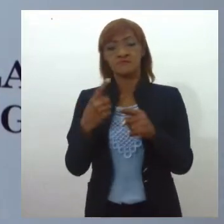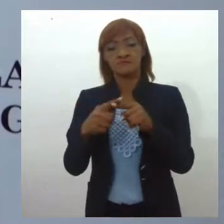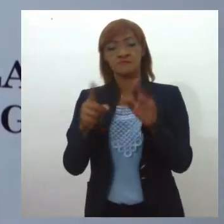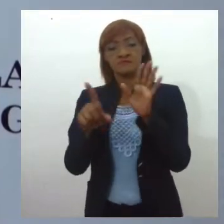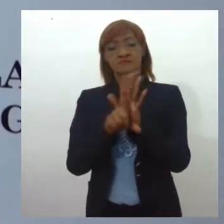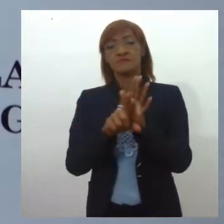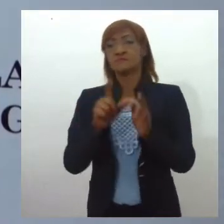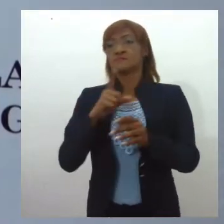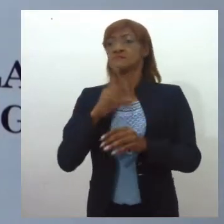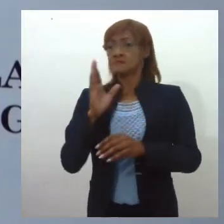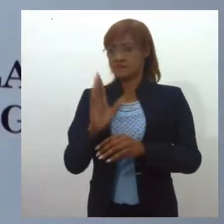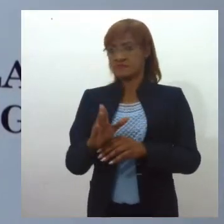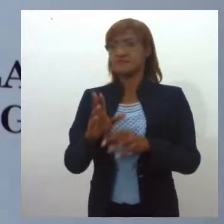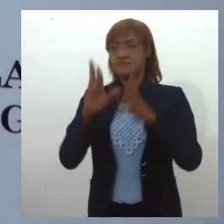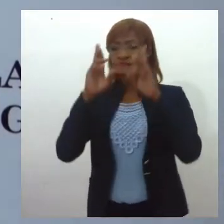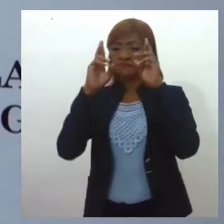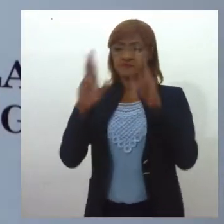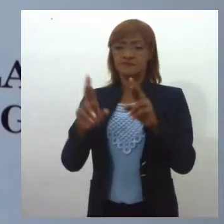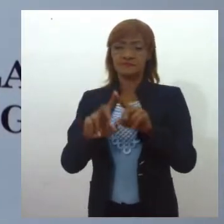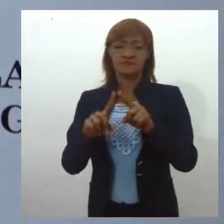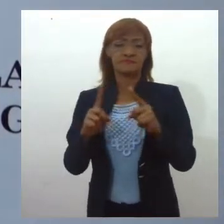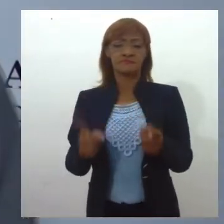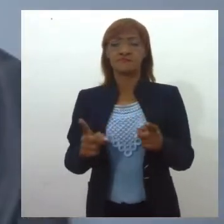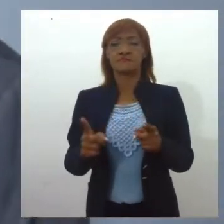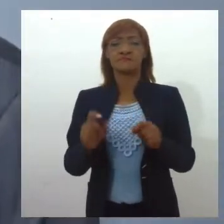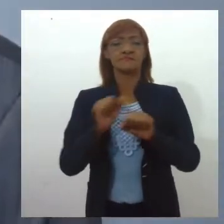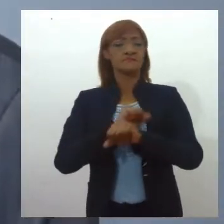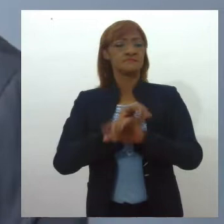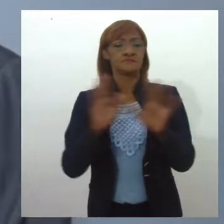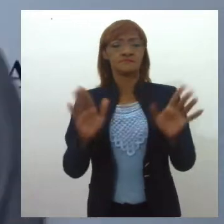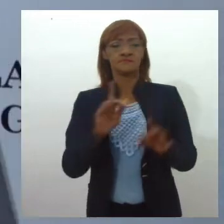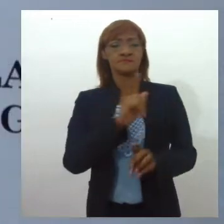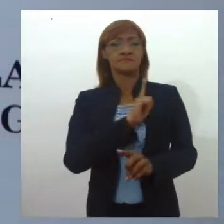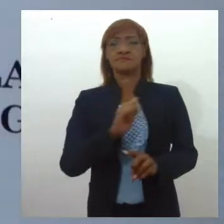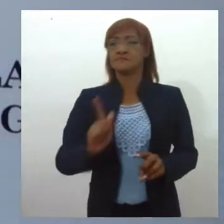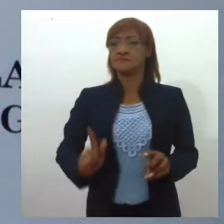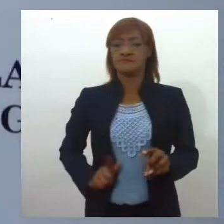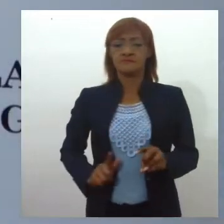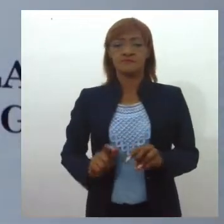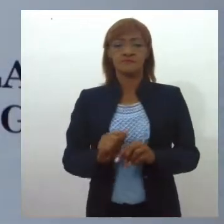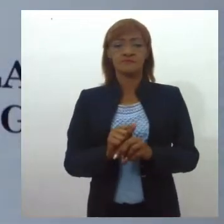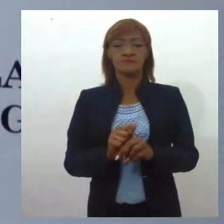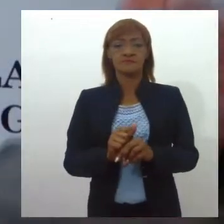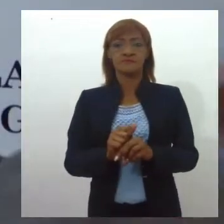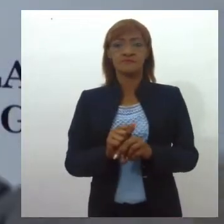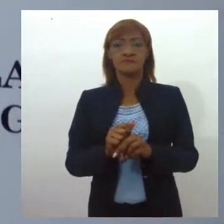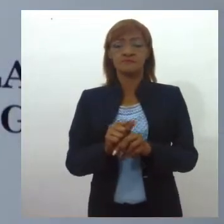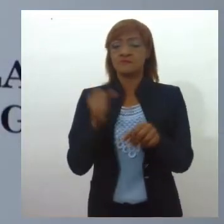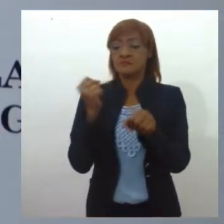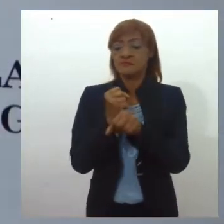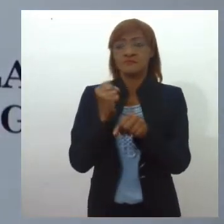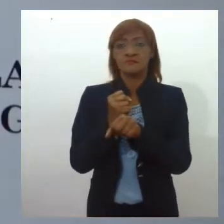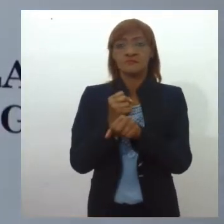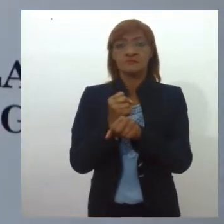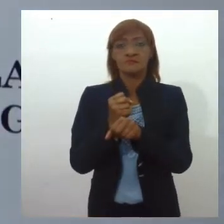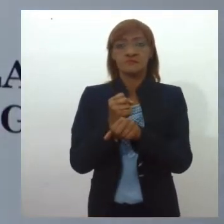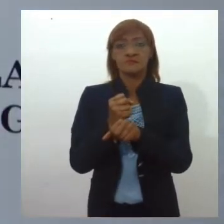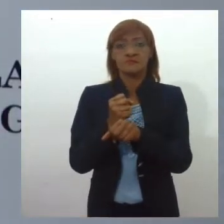nós respeitamos. Mas a lei é clara, o governador não poderia ter dado ordem de serviço a partir do dia 6 de junho do ano da